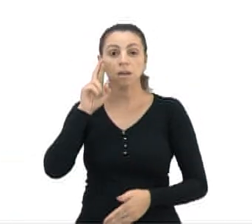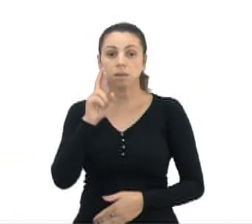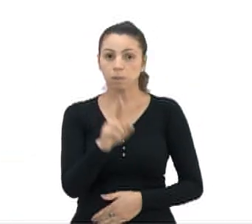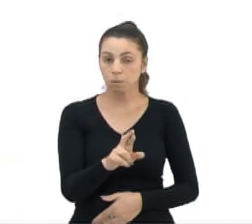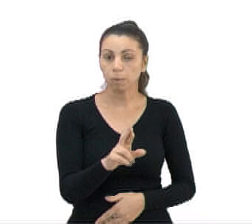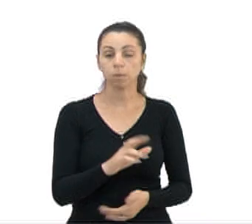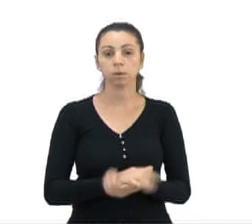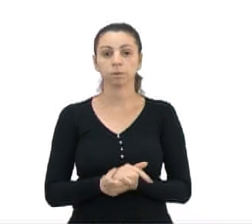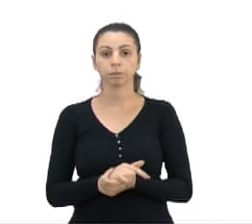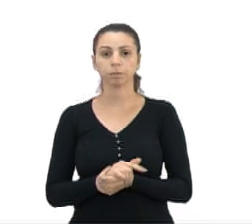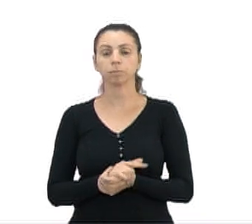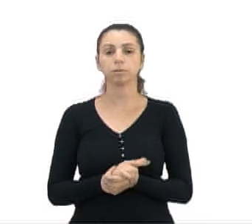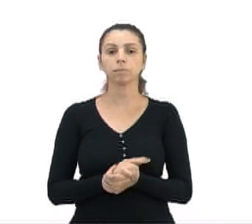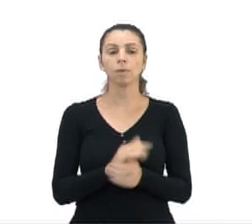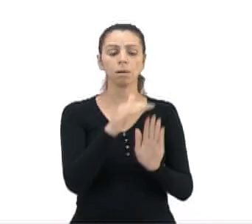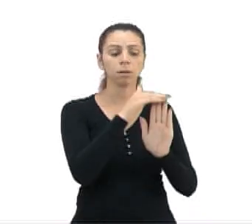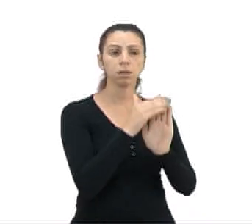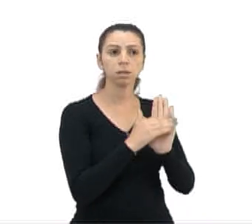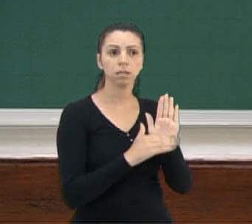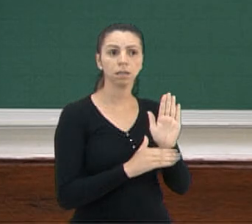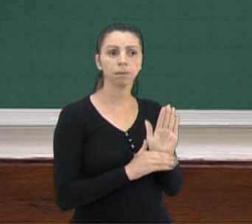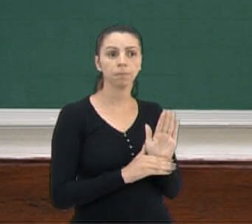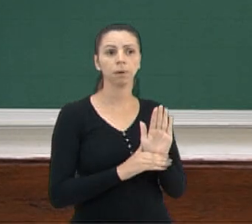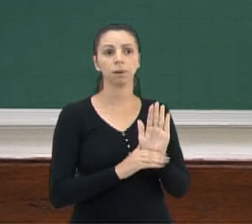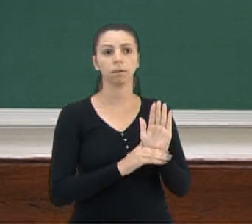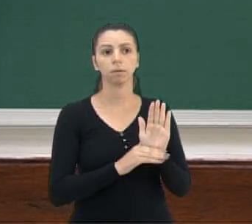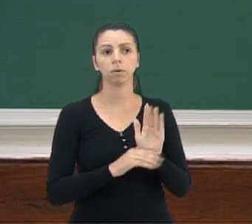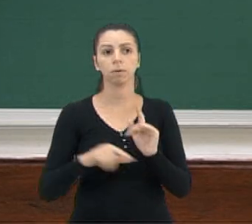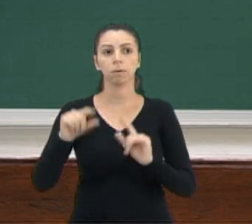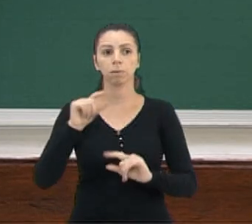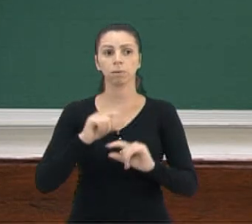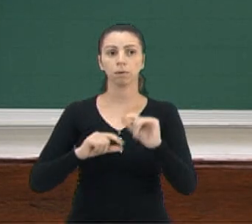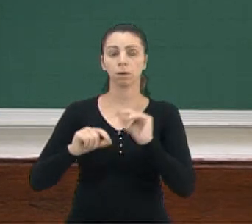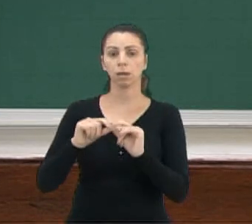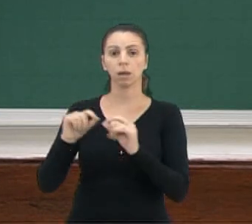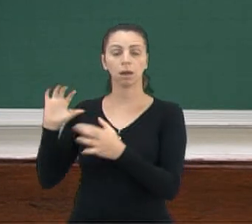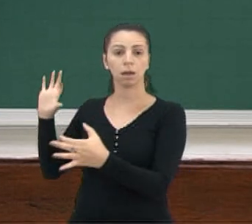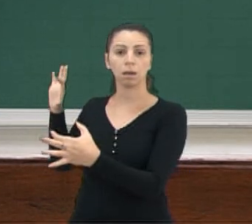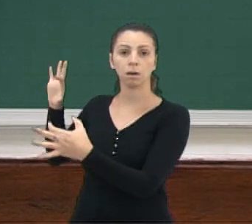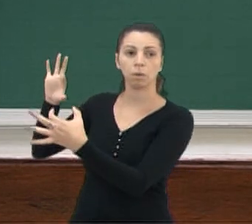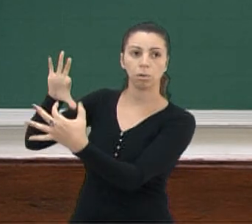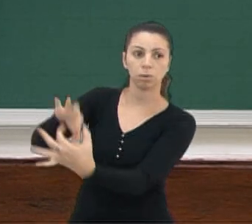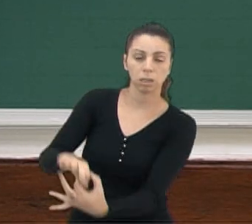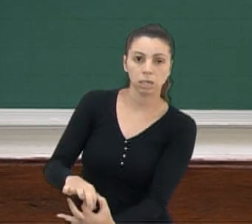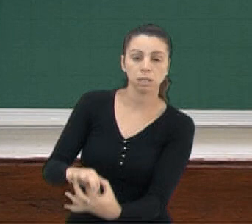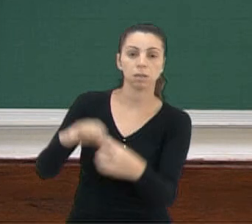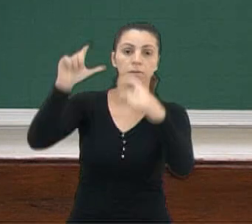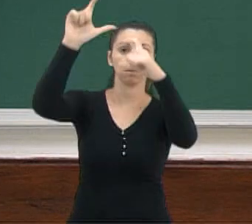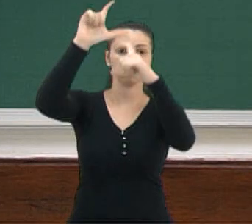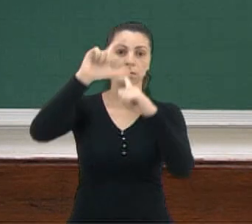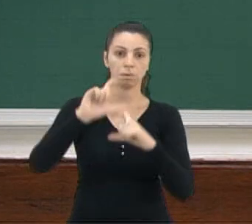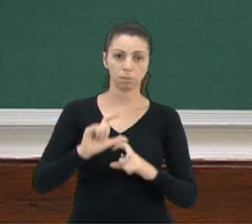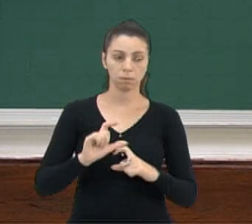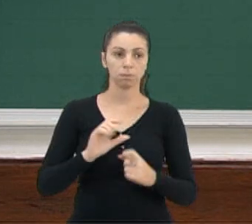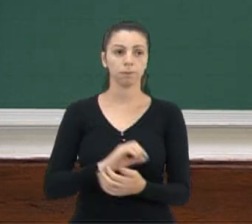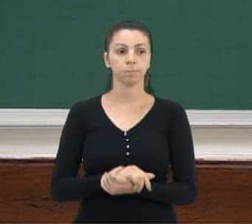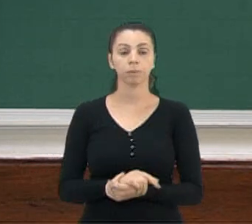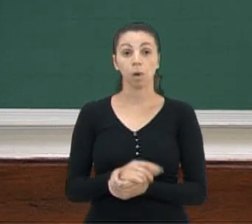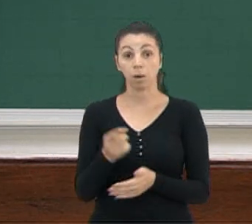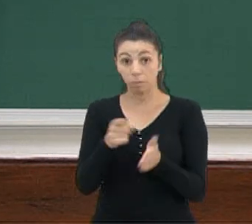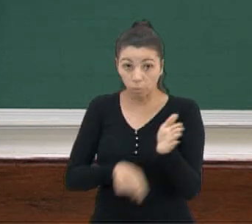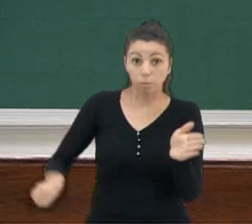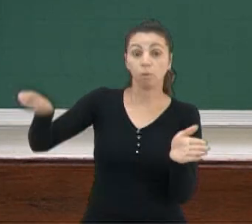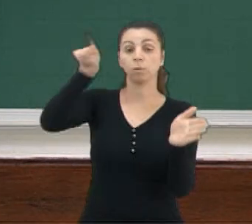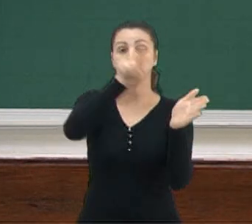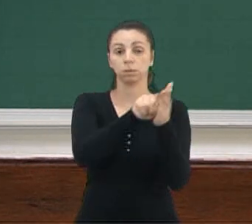coesivos usados entre parágrafos? Olha só, eu vou voltar lá no, na tela para